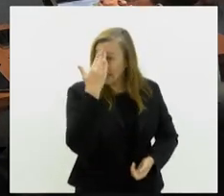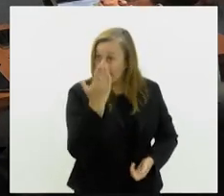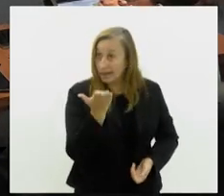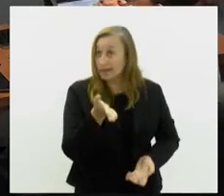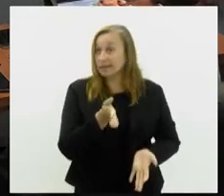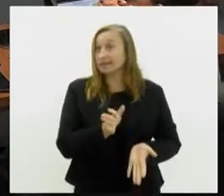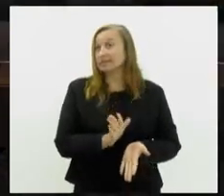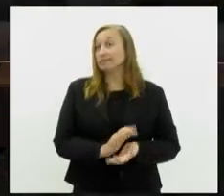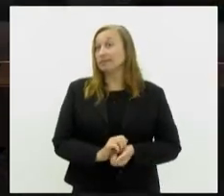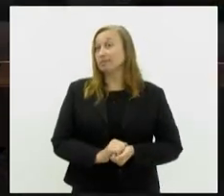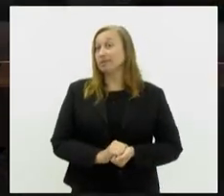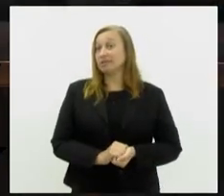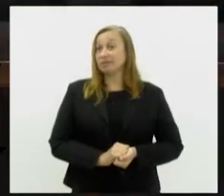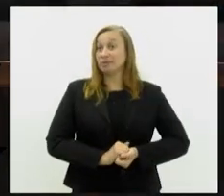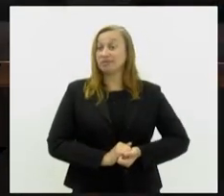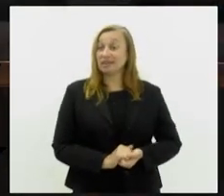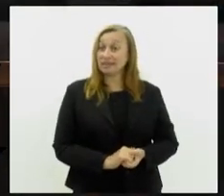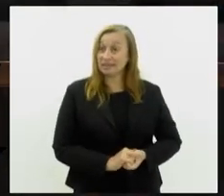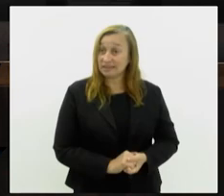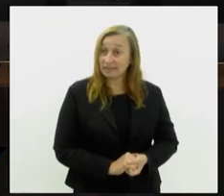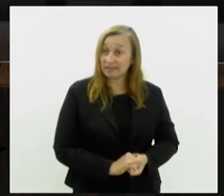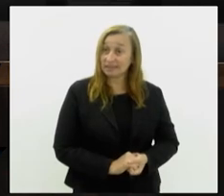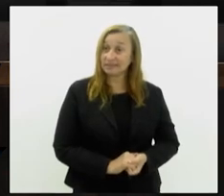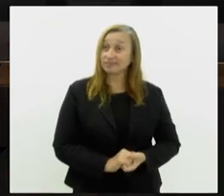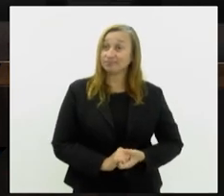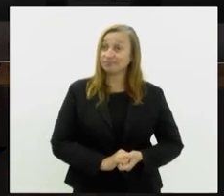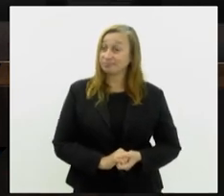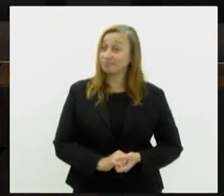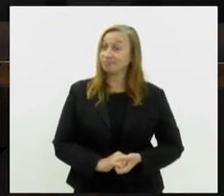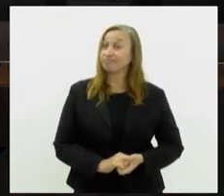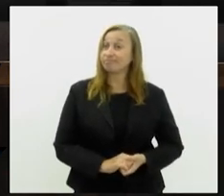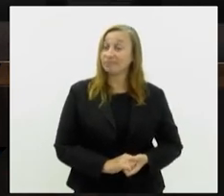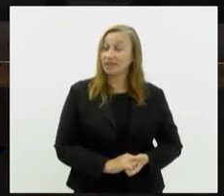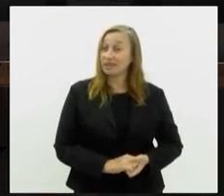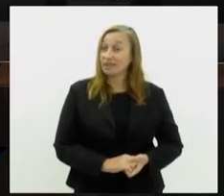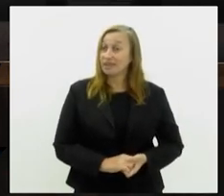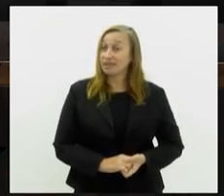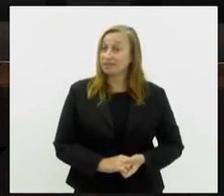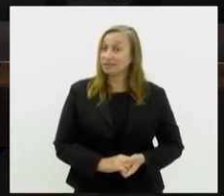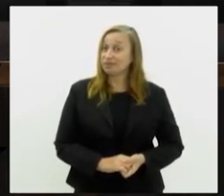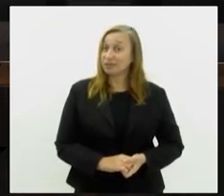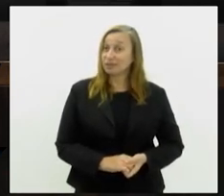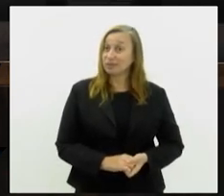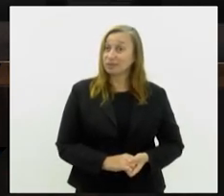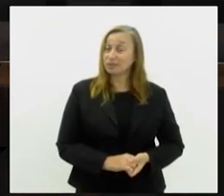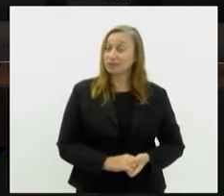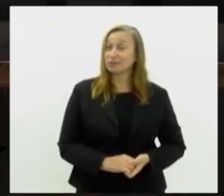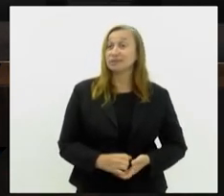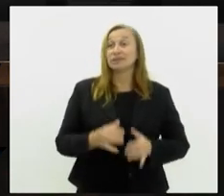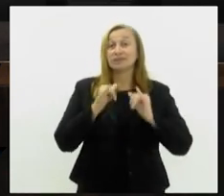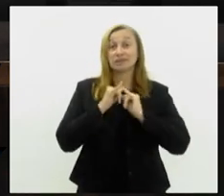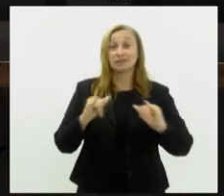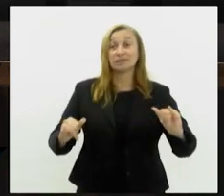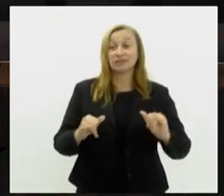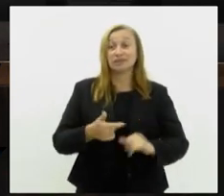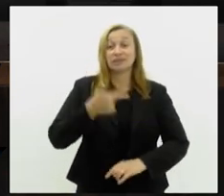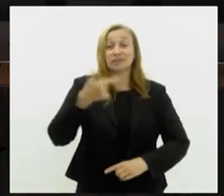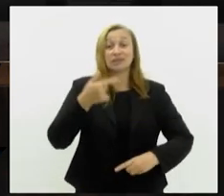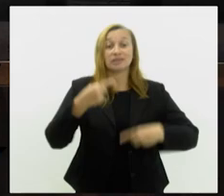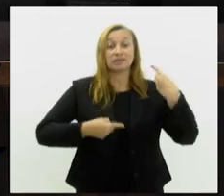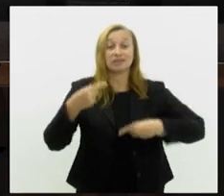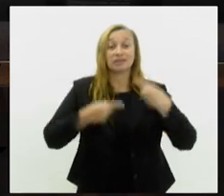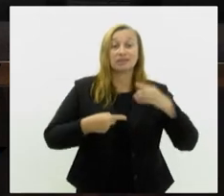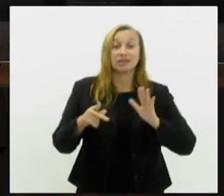Obrigado, deputada Índia. Nós concluímos o segundo? Tinha que botar em votação, já fomos aqui. Anuncio, em segunda